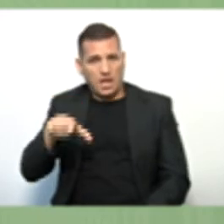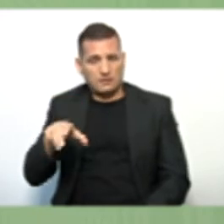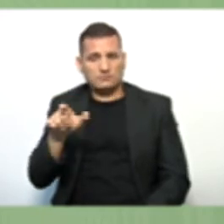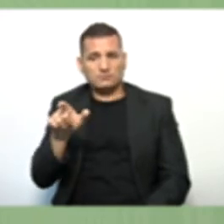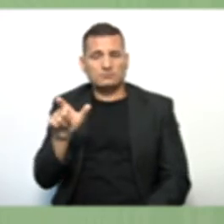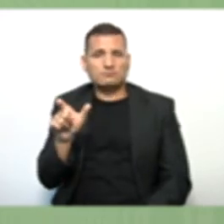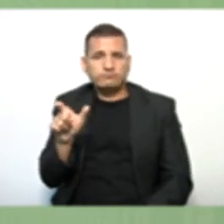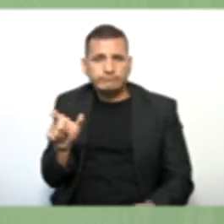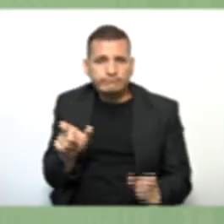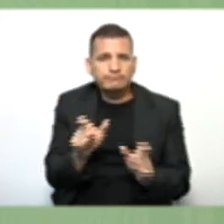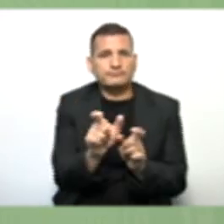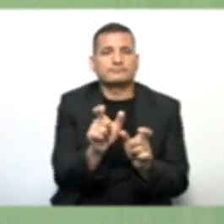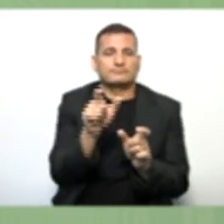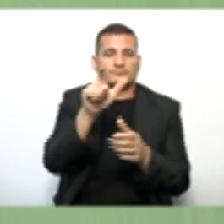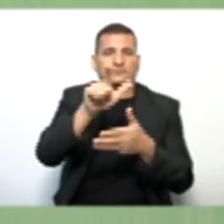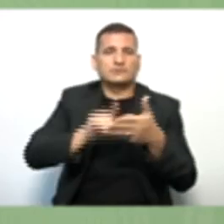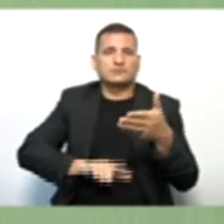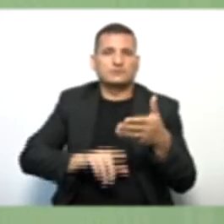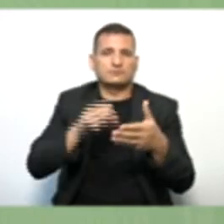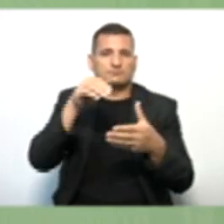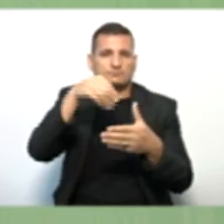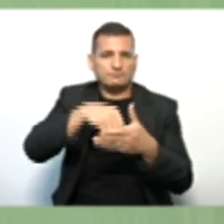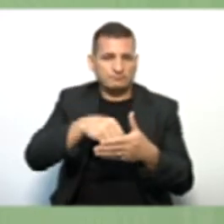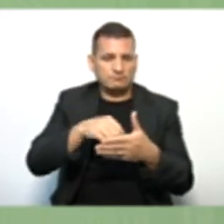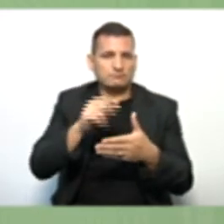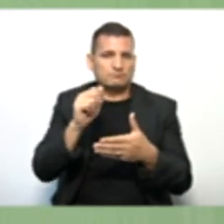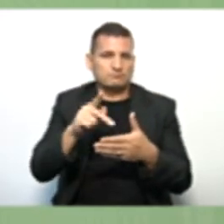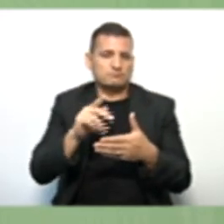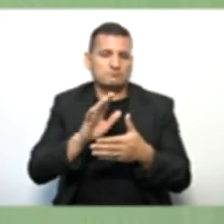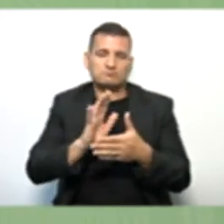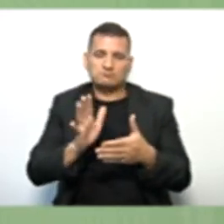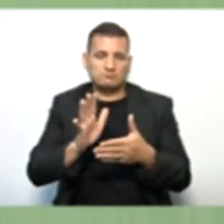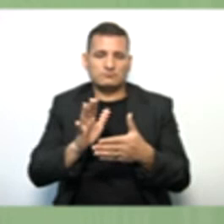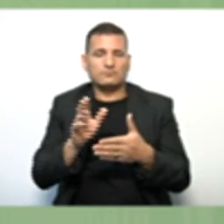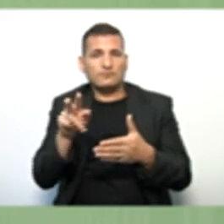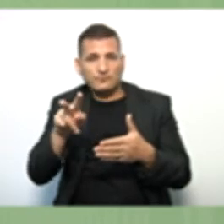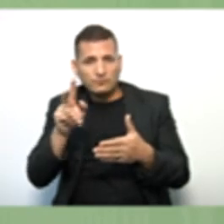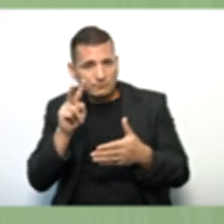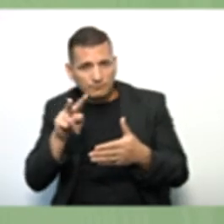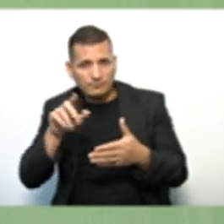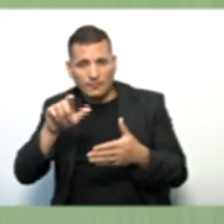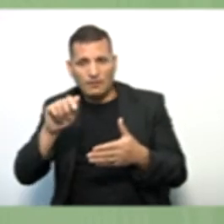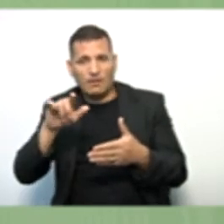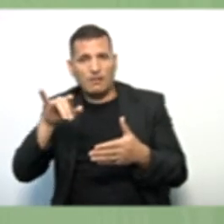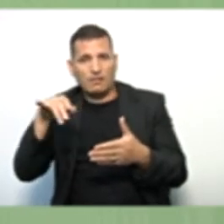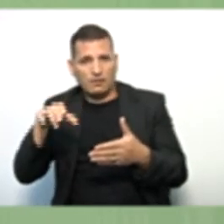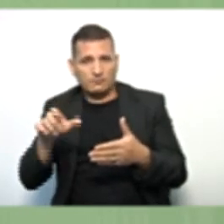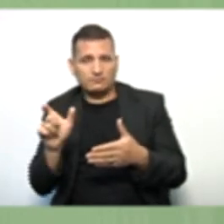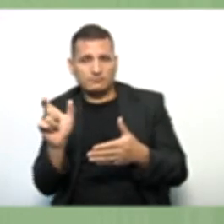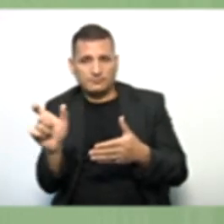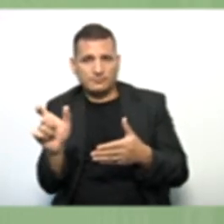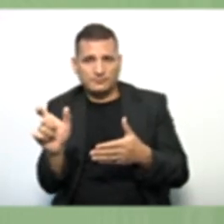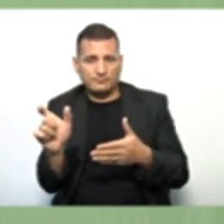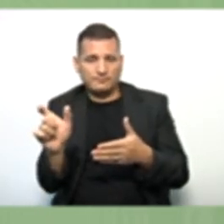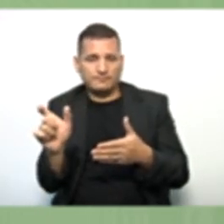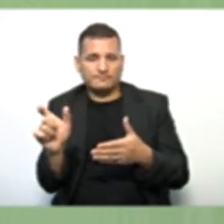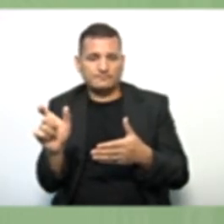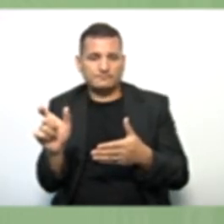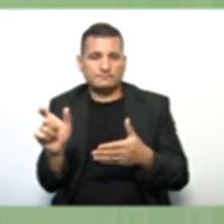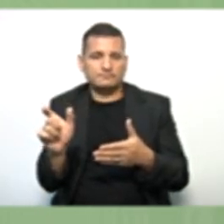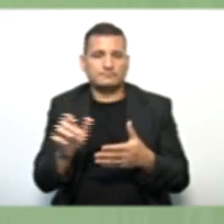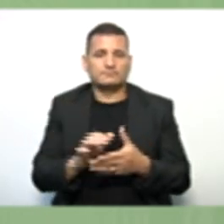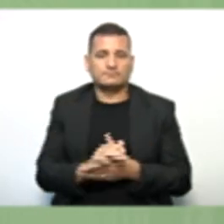eu consigo acrescentar ele na minha lista, tá bom? E ele já ficou lá no finalzinho da lista, ó, lembrando que é acrescentado ao final da lista.